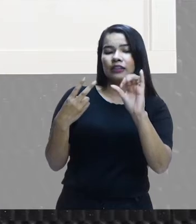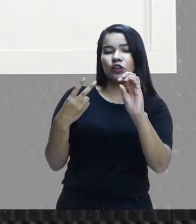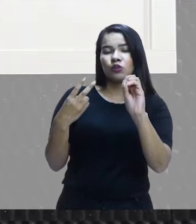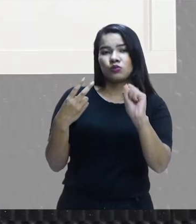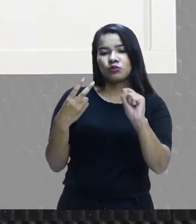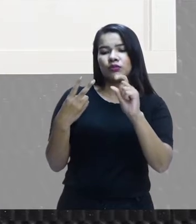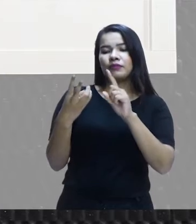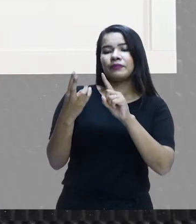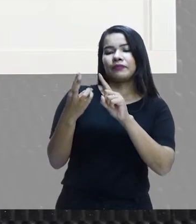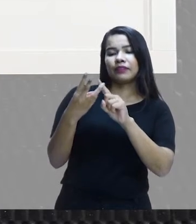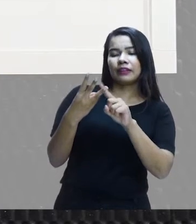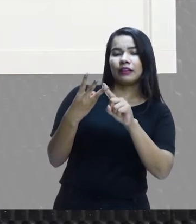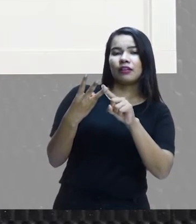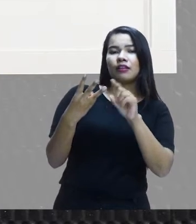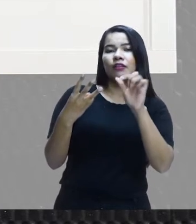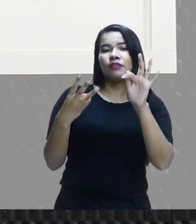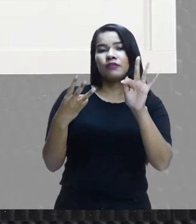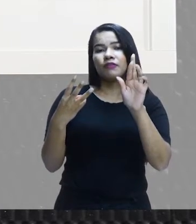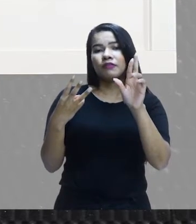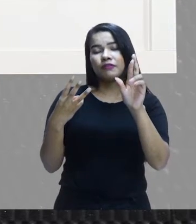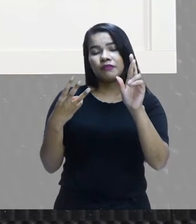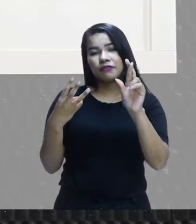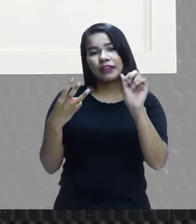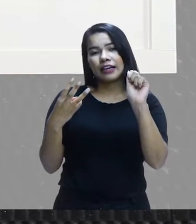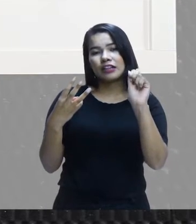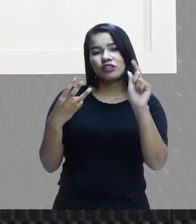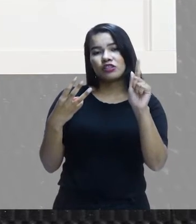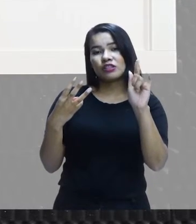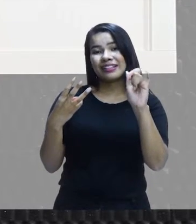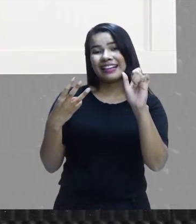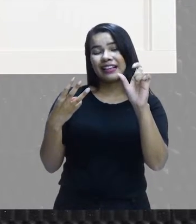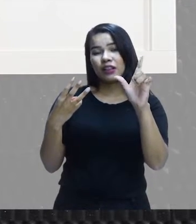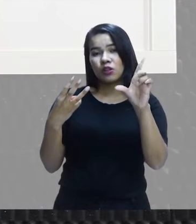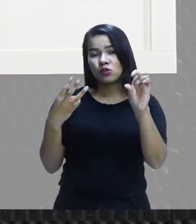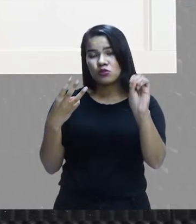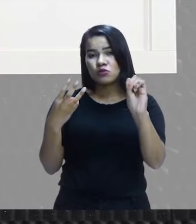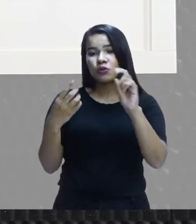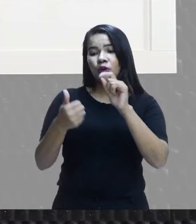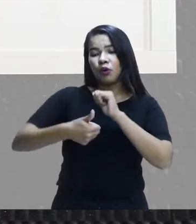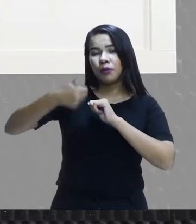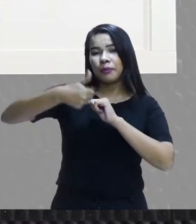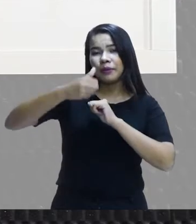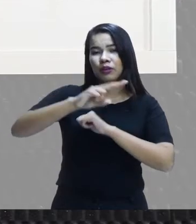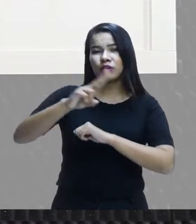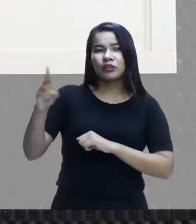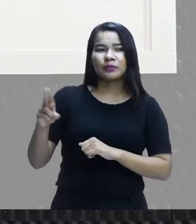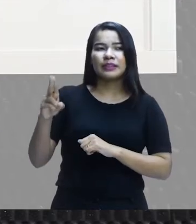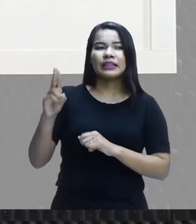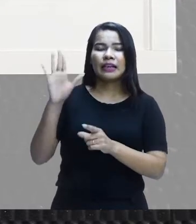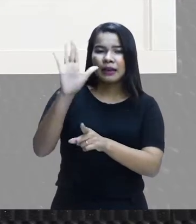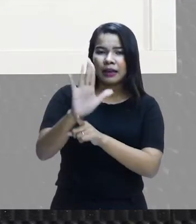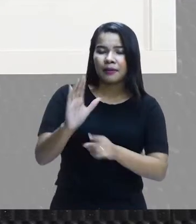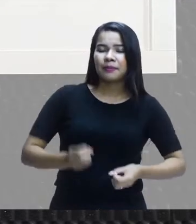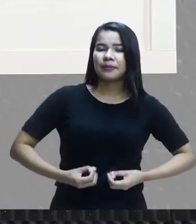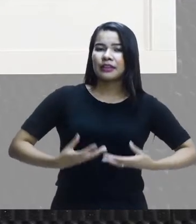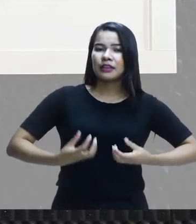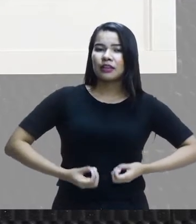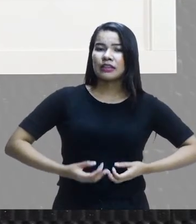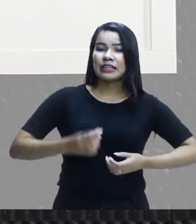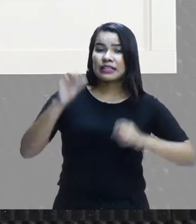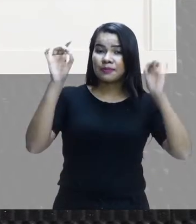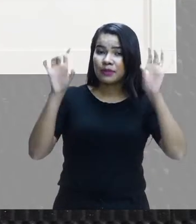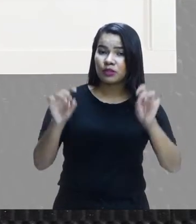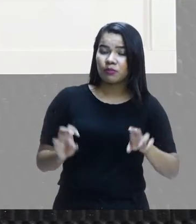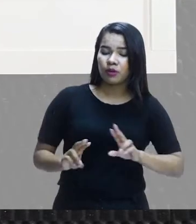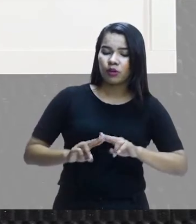Então, o primeiro filo é chamado de filo Saccordinia, que é representado principalmente pelas